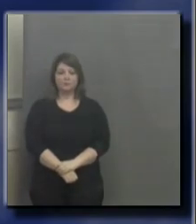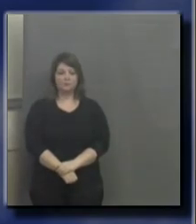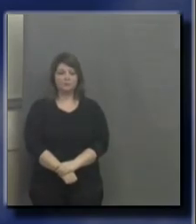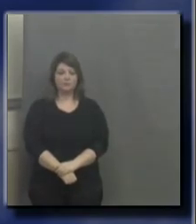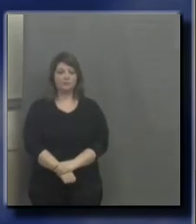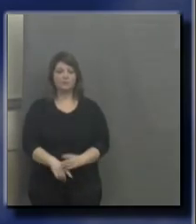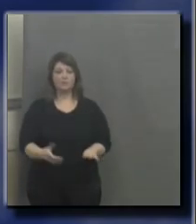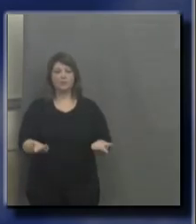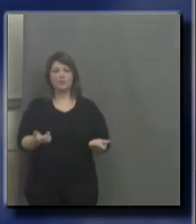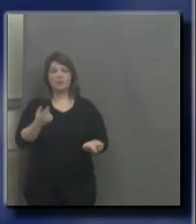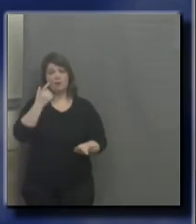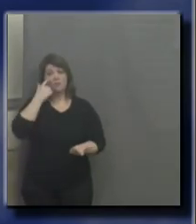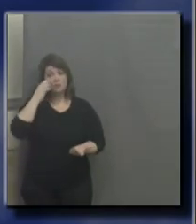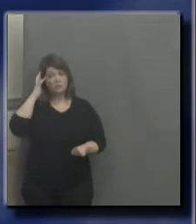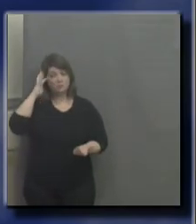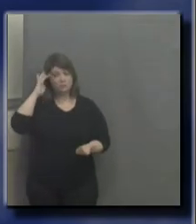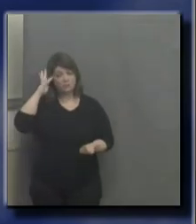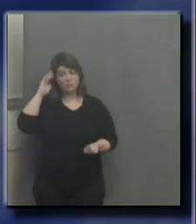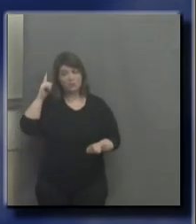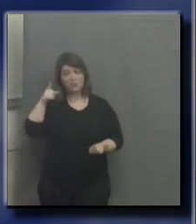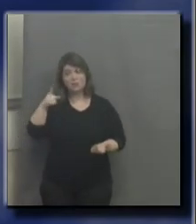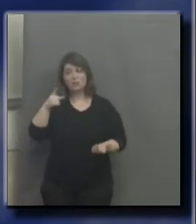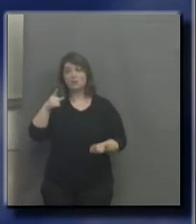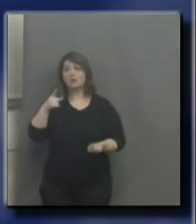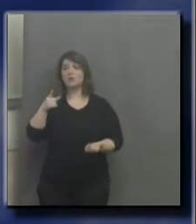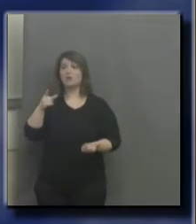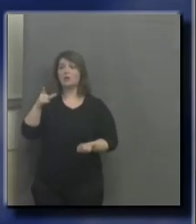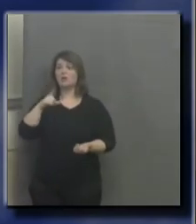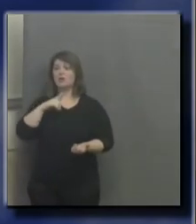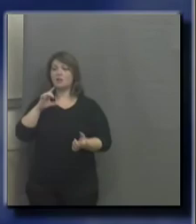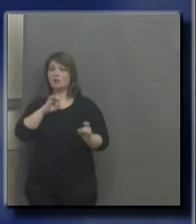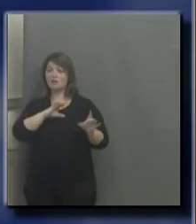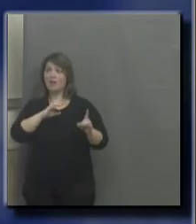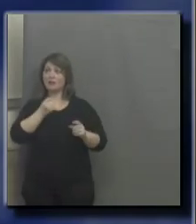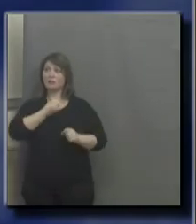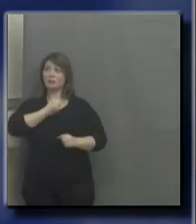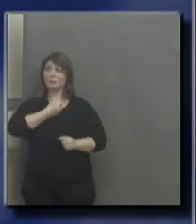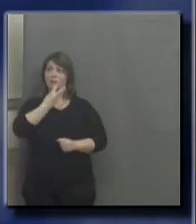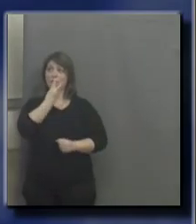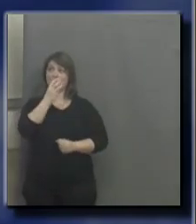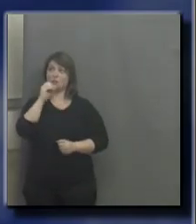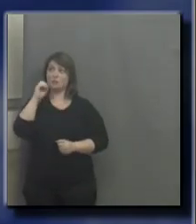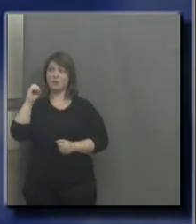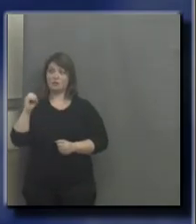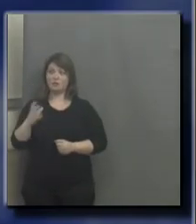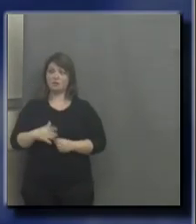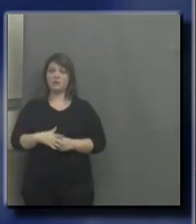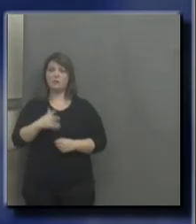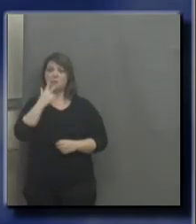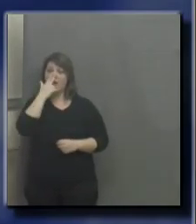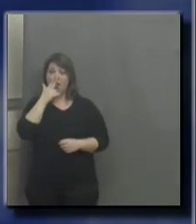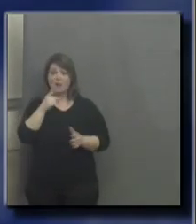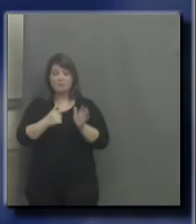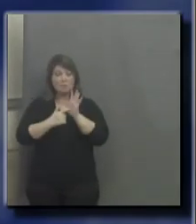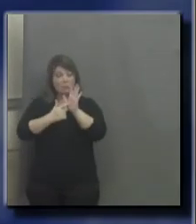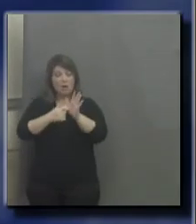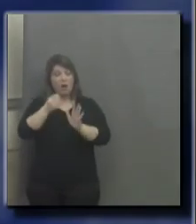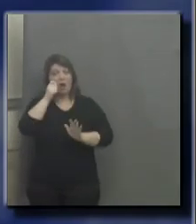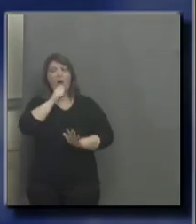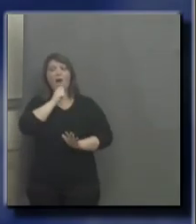Para vocês terem só uma ideia desse parecer técnico, número 300, da resolução que ainda não está